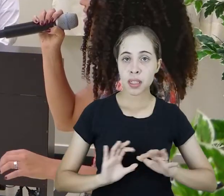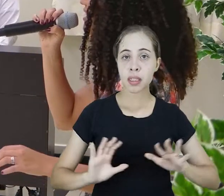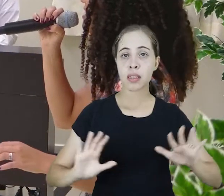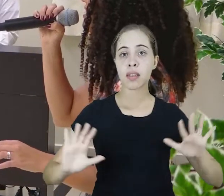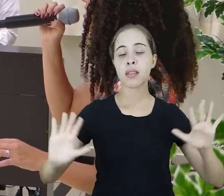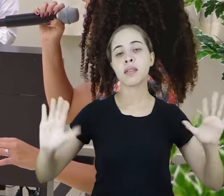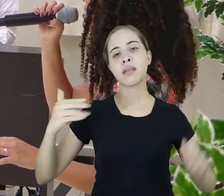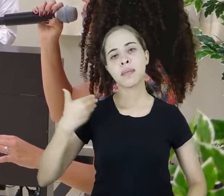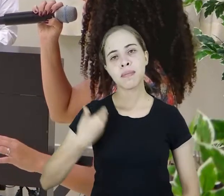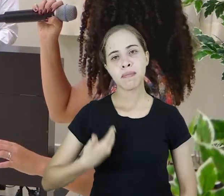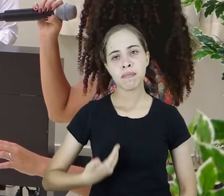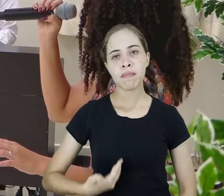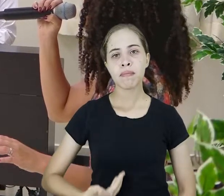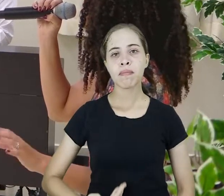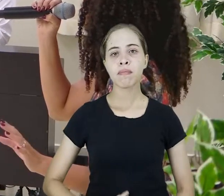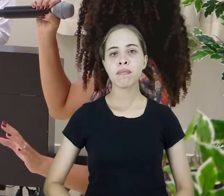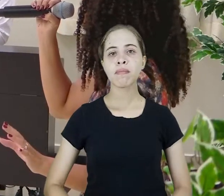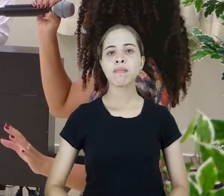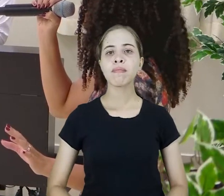me